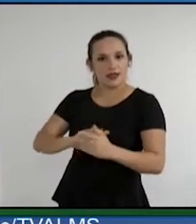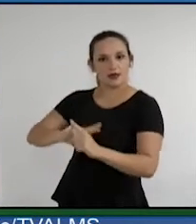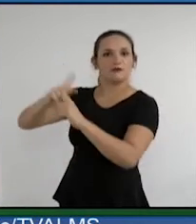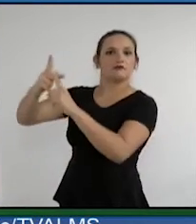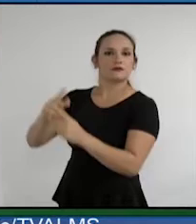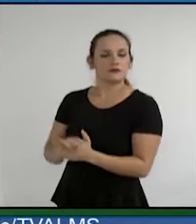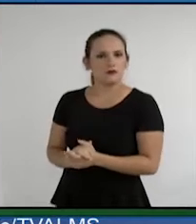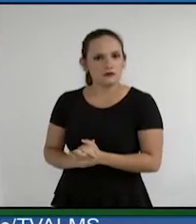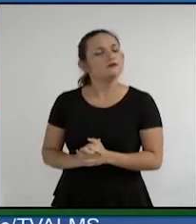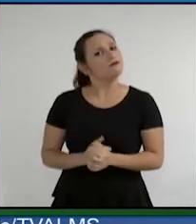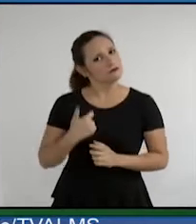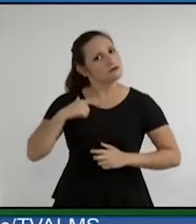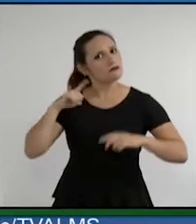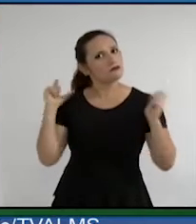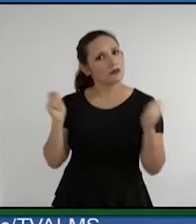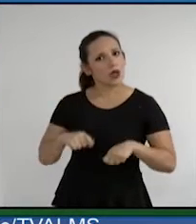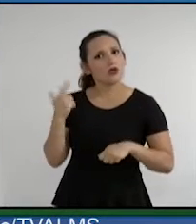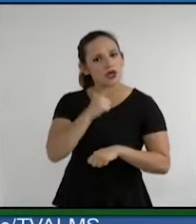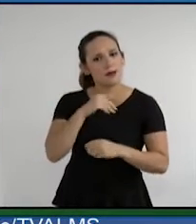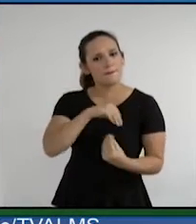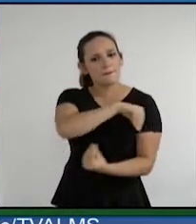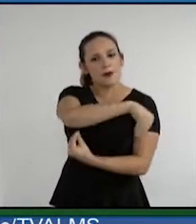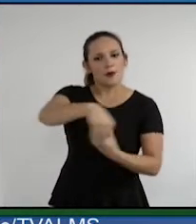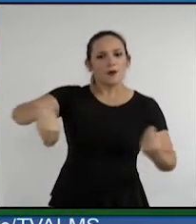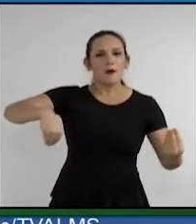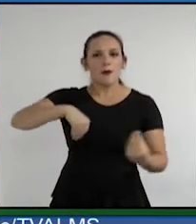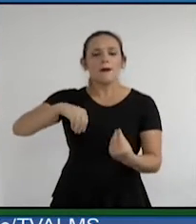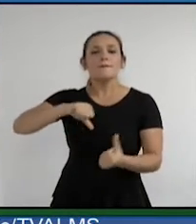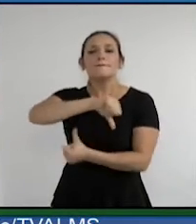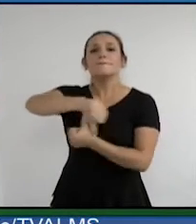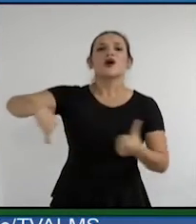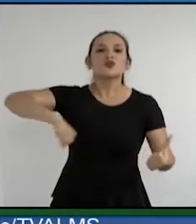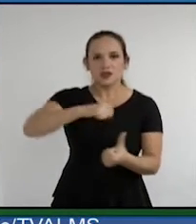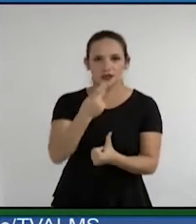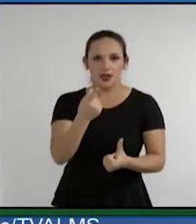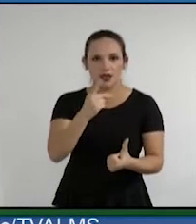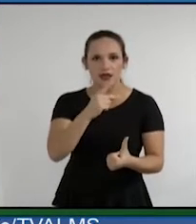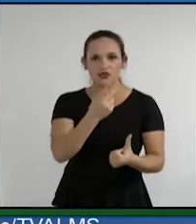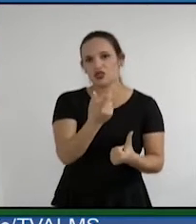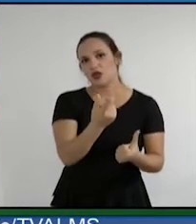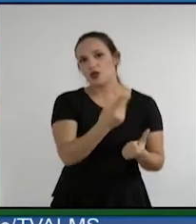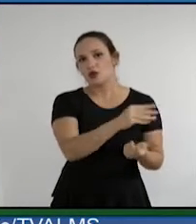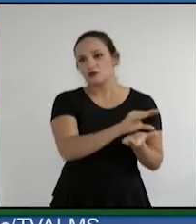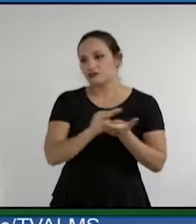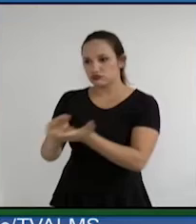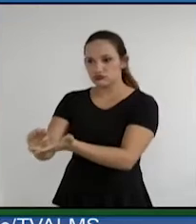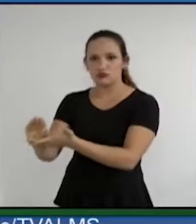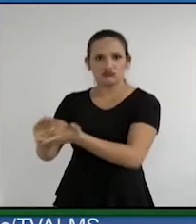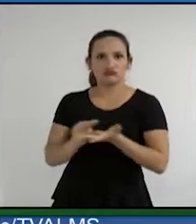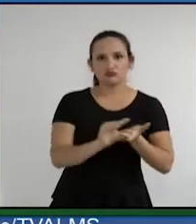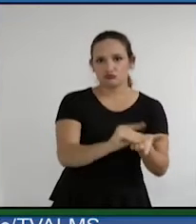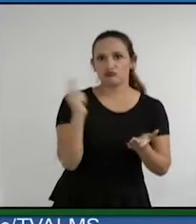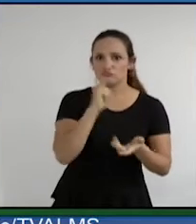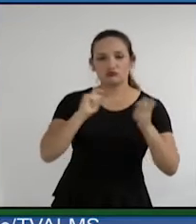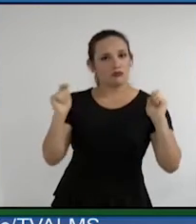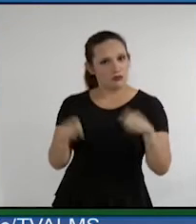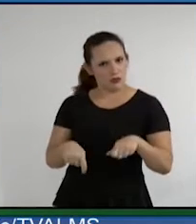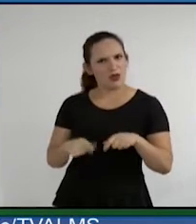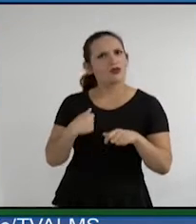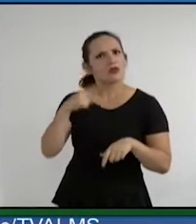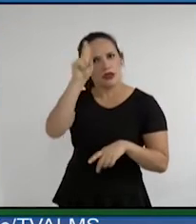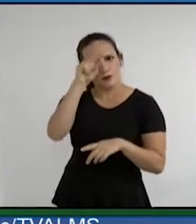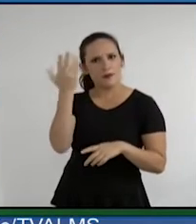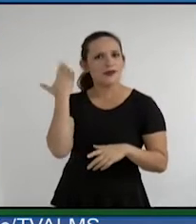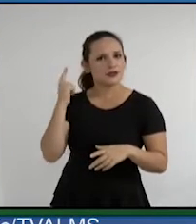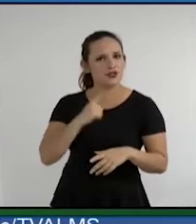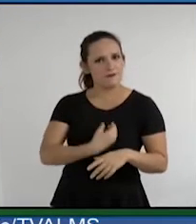é possível fazer, basta ter vontade política. Então, nesse aspecto, eu queria dizer isso. Quando, participando da audiência pública, quando falamos aqui